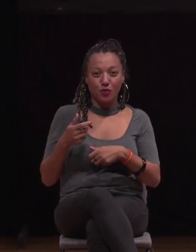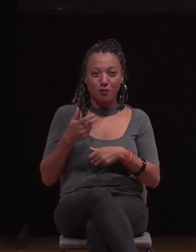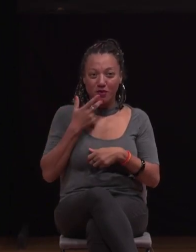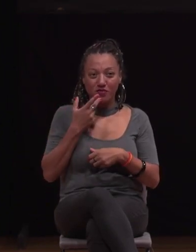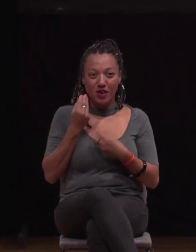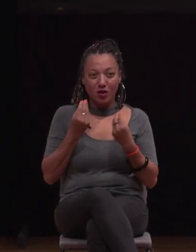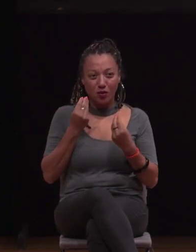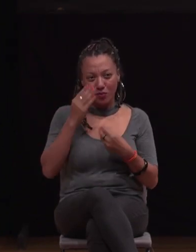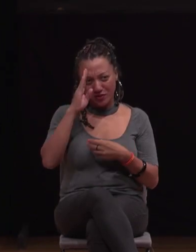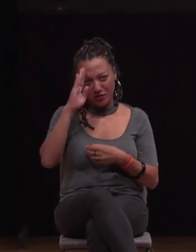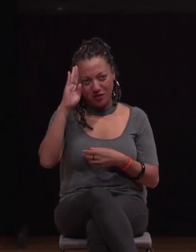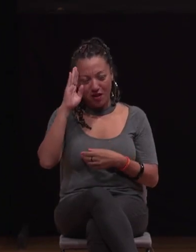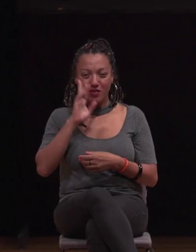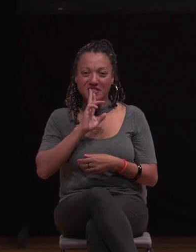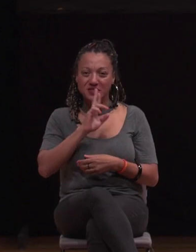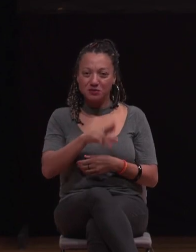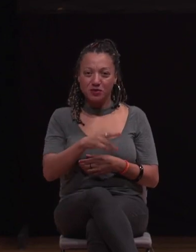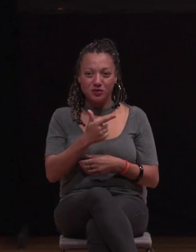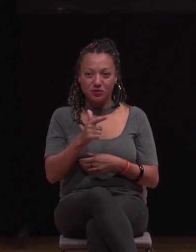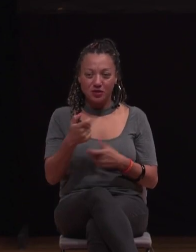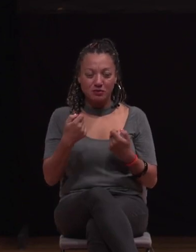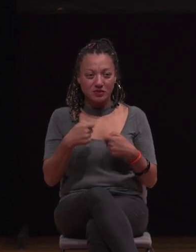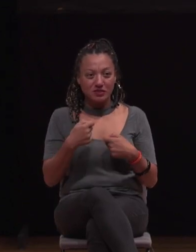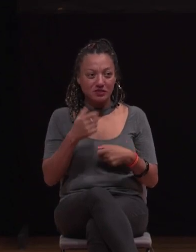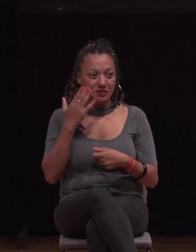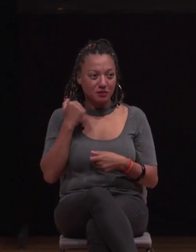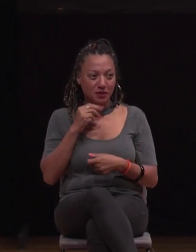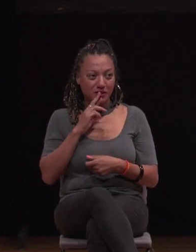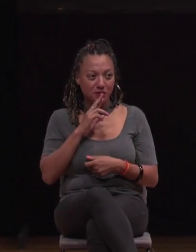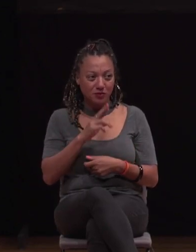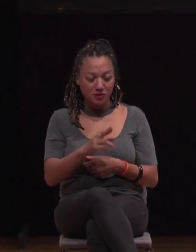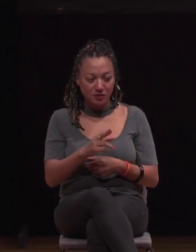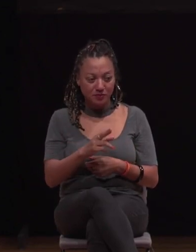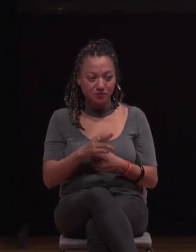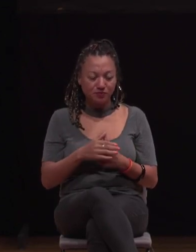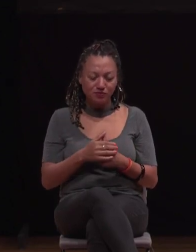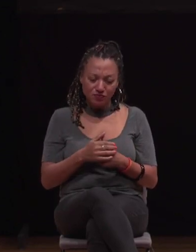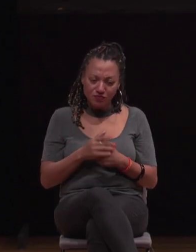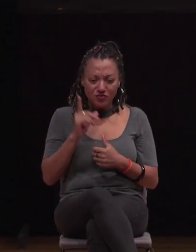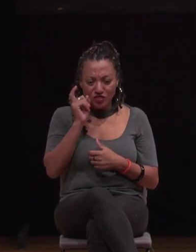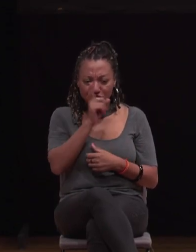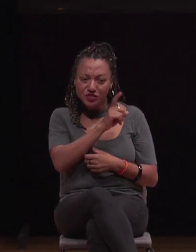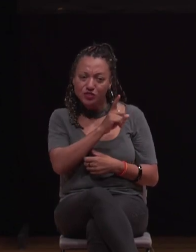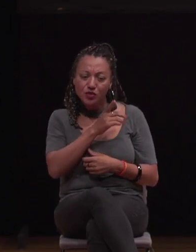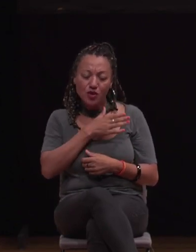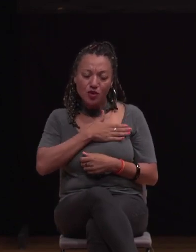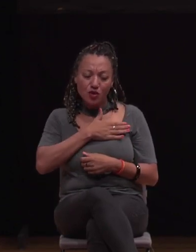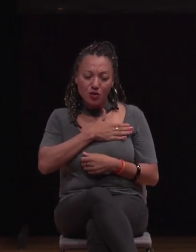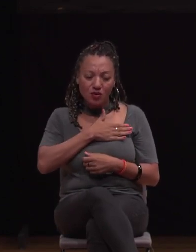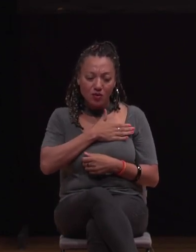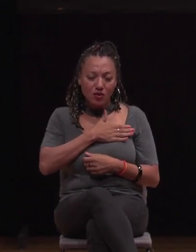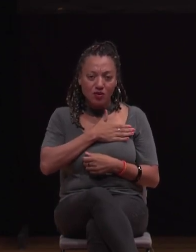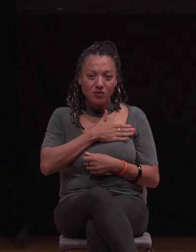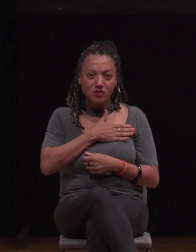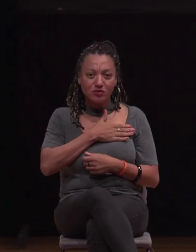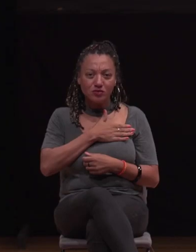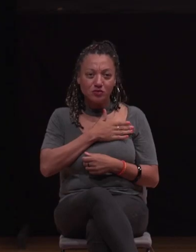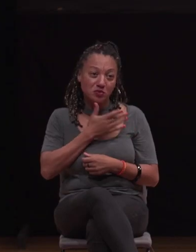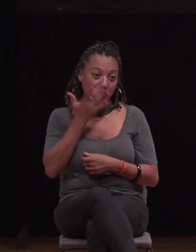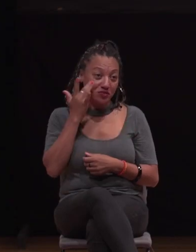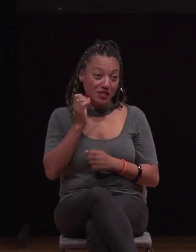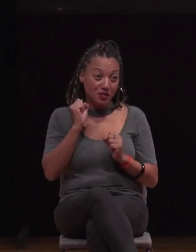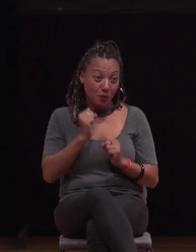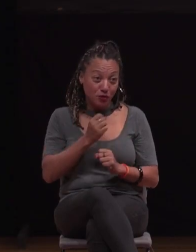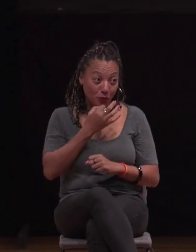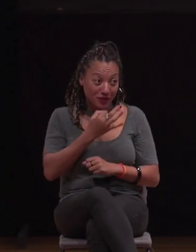do intelectual, que tem que ter uma resposta para tudo, que tem que saber tudo, é um pouco delicado. Eu sempre gosto de bancar a Glória Pires, não sei se eu posso opinar, não